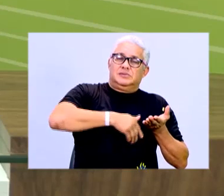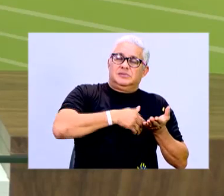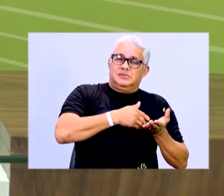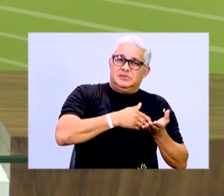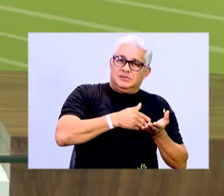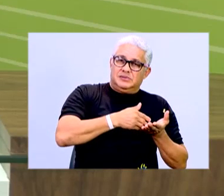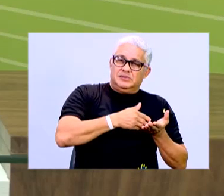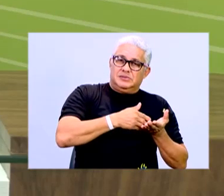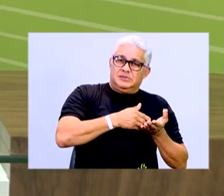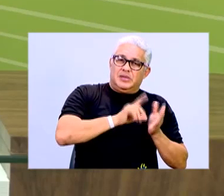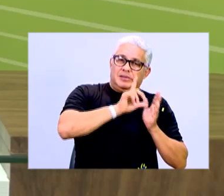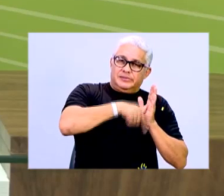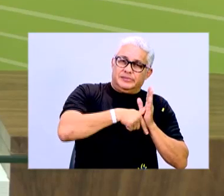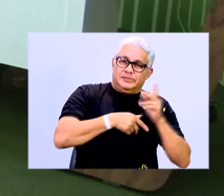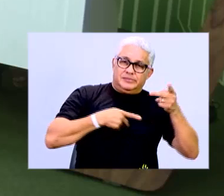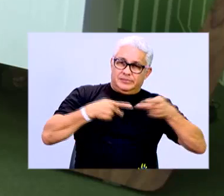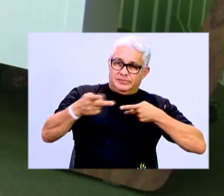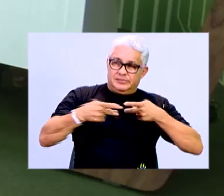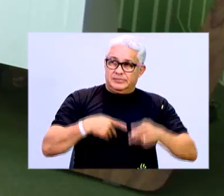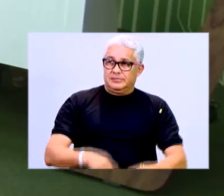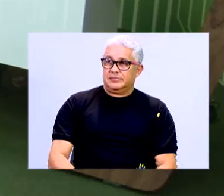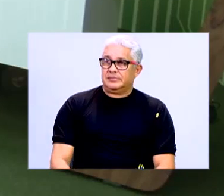e atrasar o projeto.